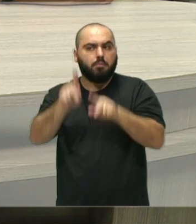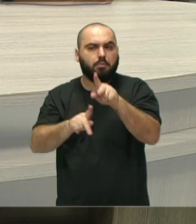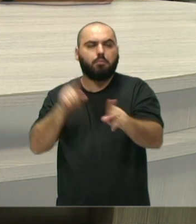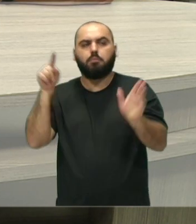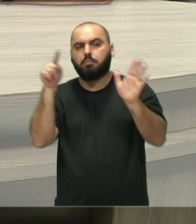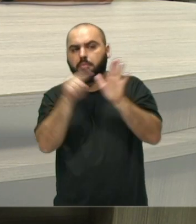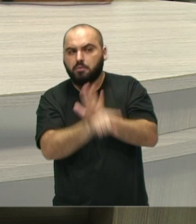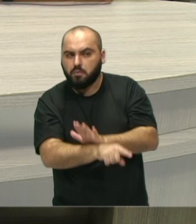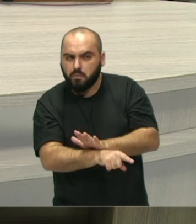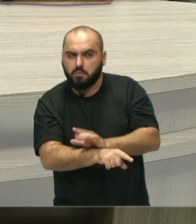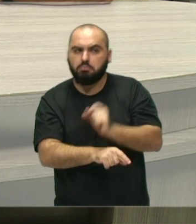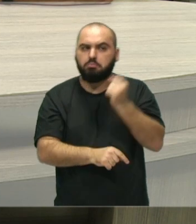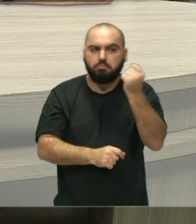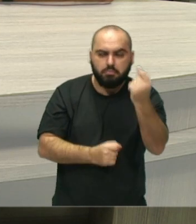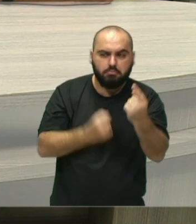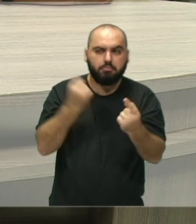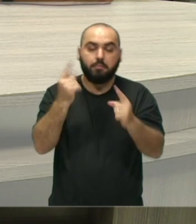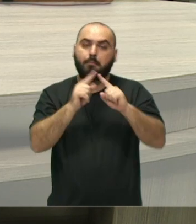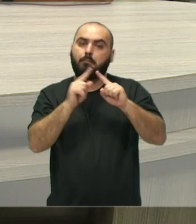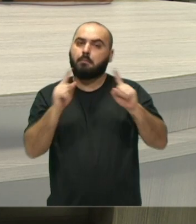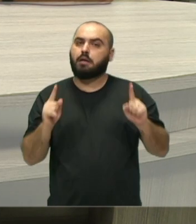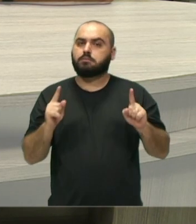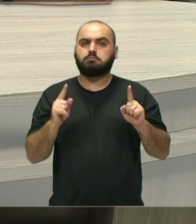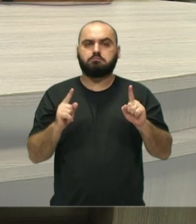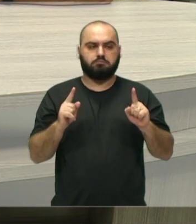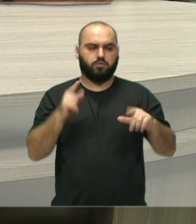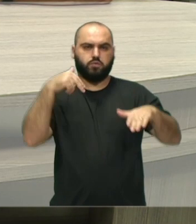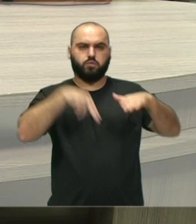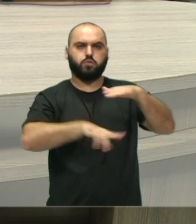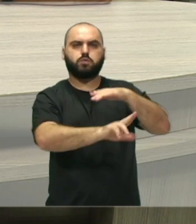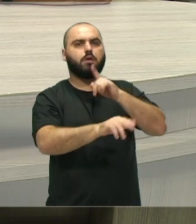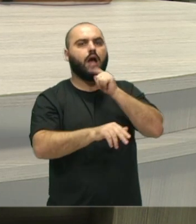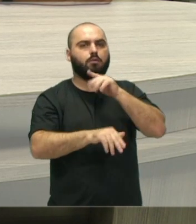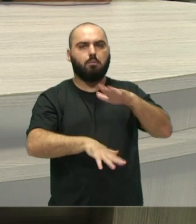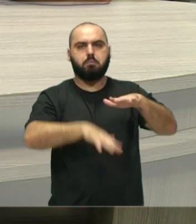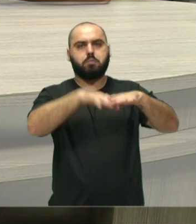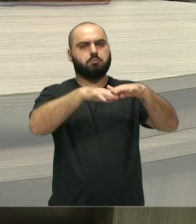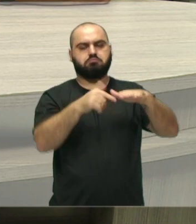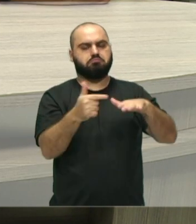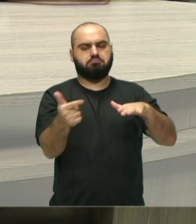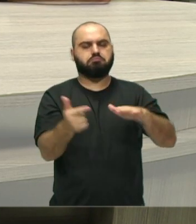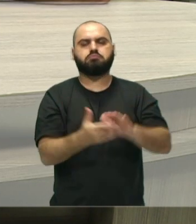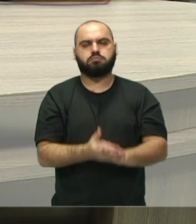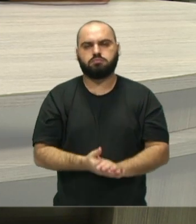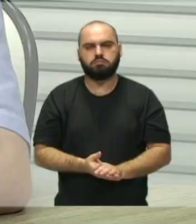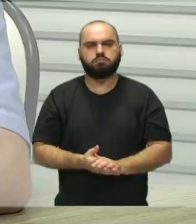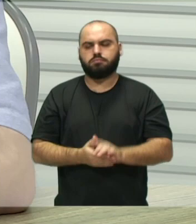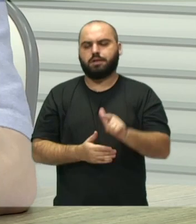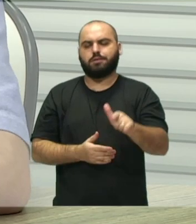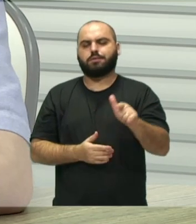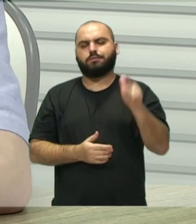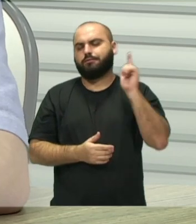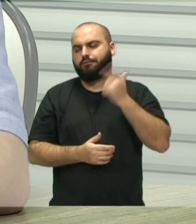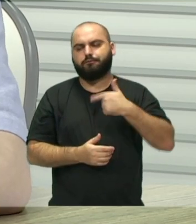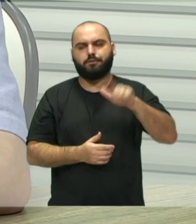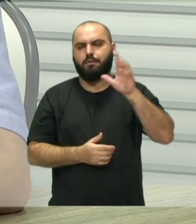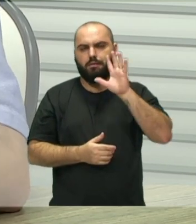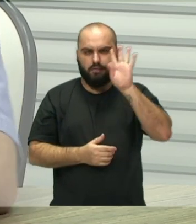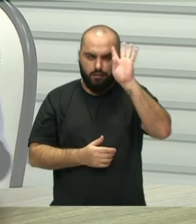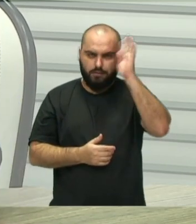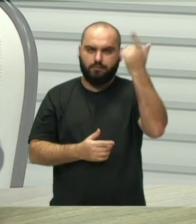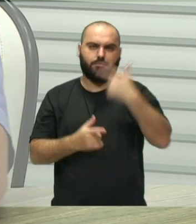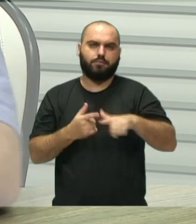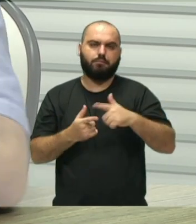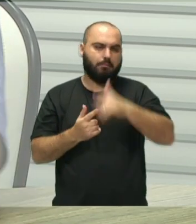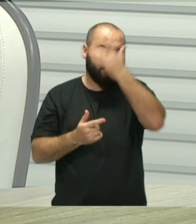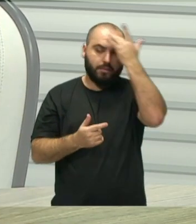questionamento sobre isso, mas a partir do uso habitual da obra, isso vai ser tão corriqueiro que a pessoa